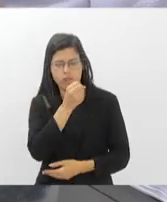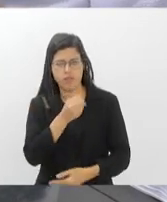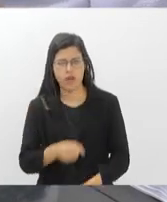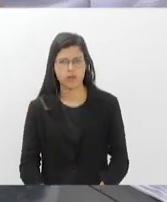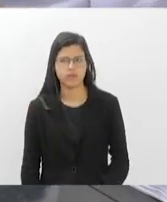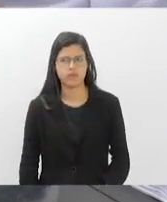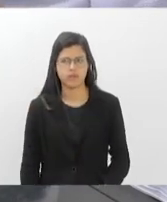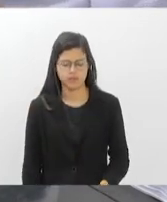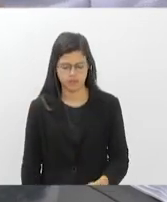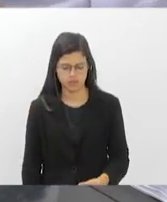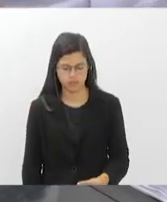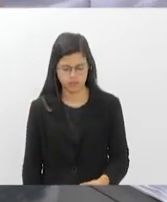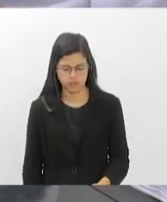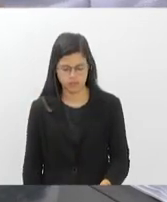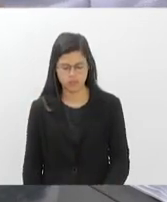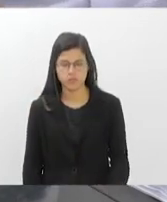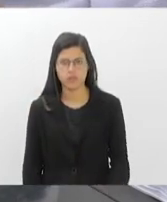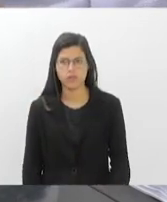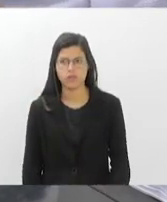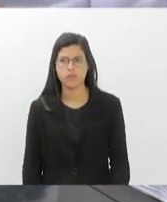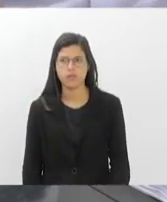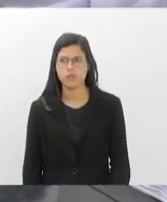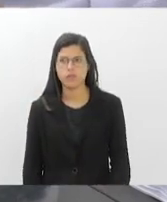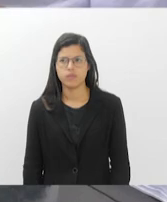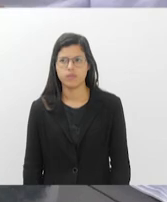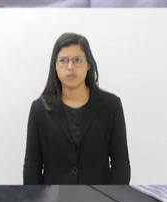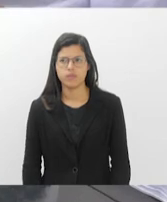normalmente. Chico fez a